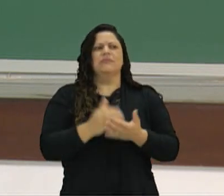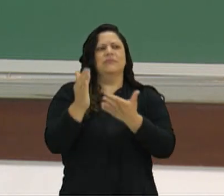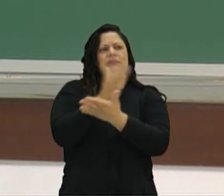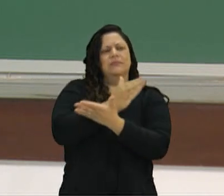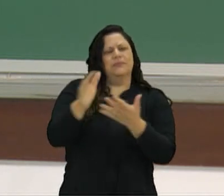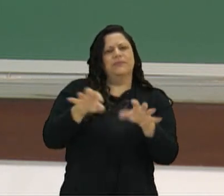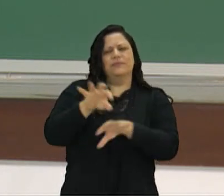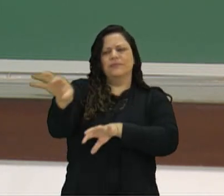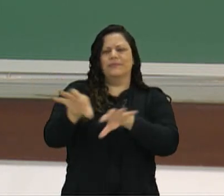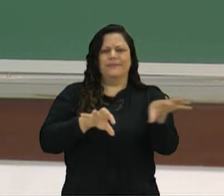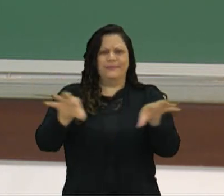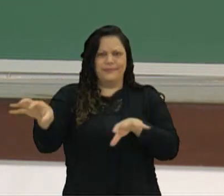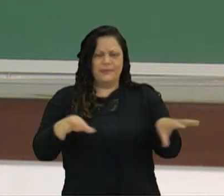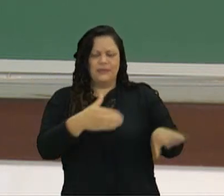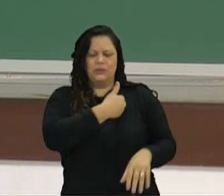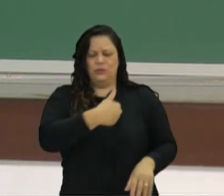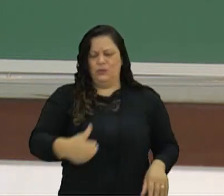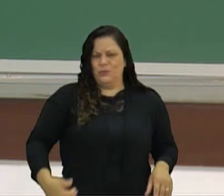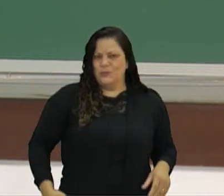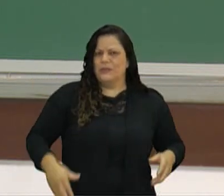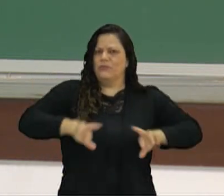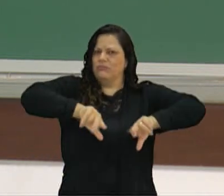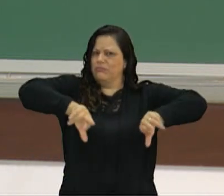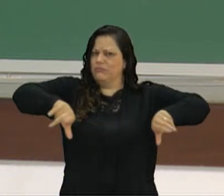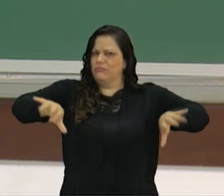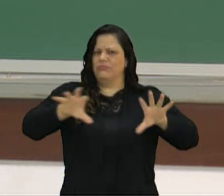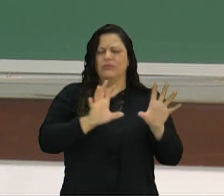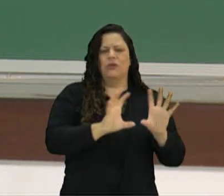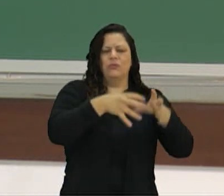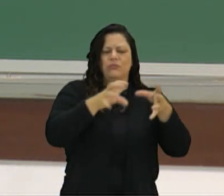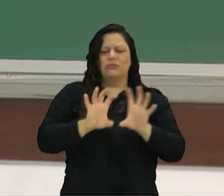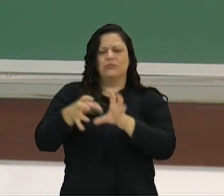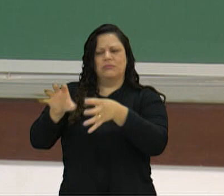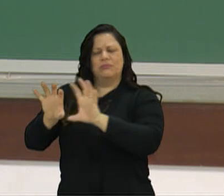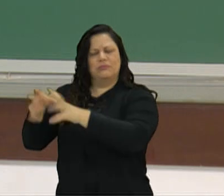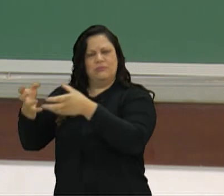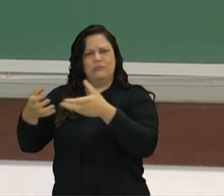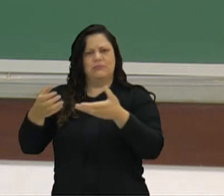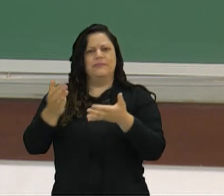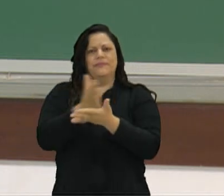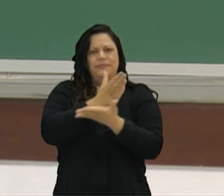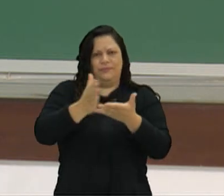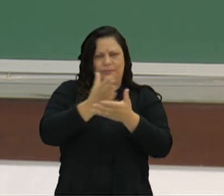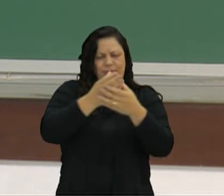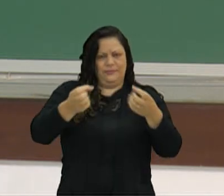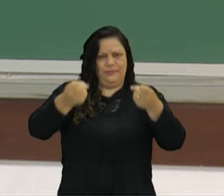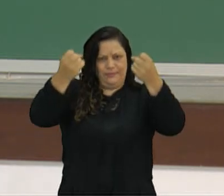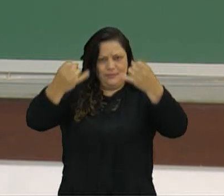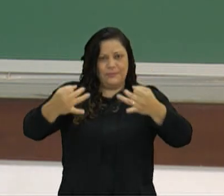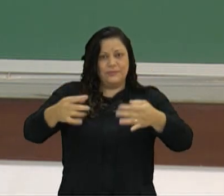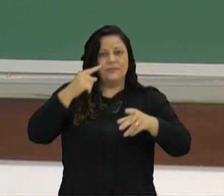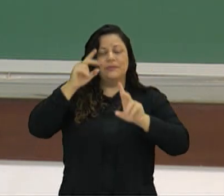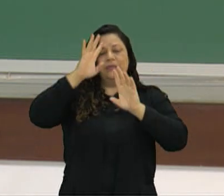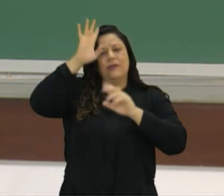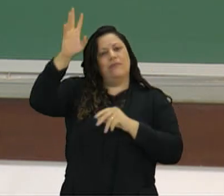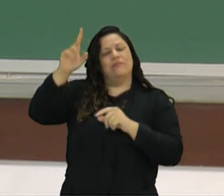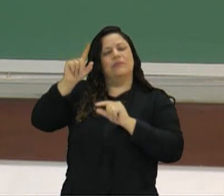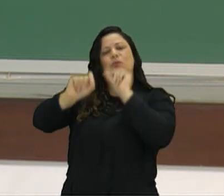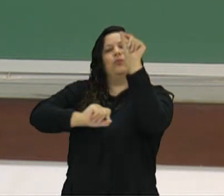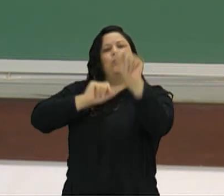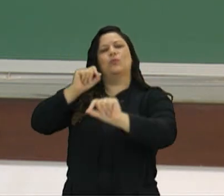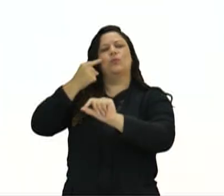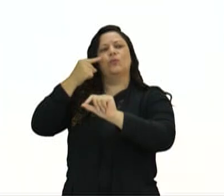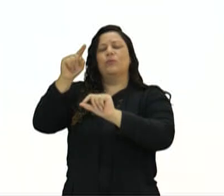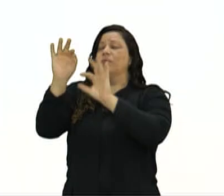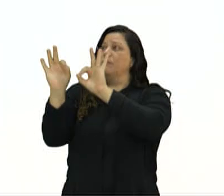divisão aí de governos, né, que o Montesquieu teoriza, eu trouxe essa ideia aqui de